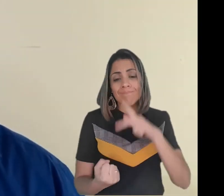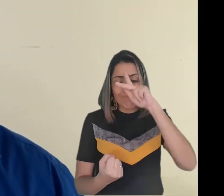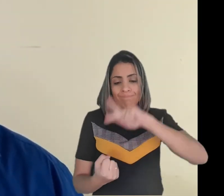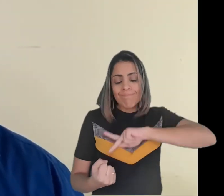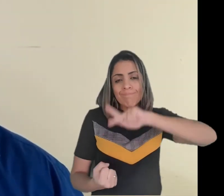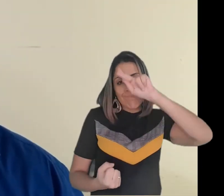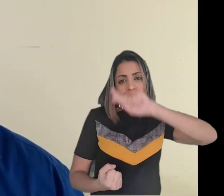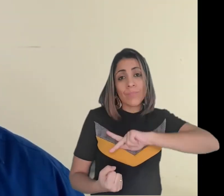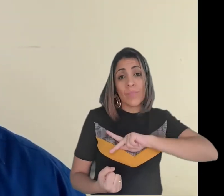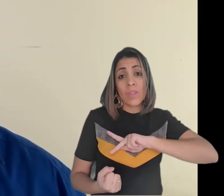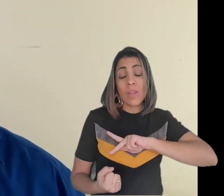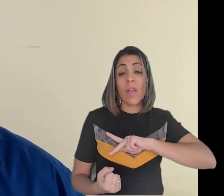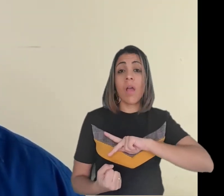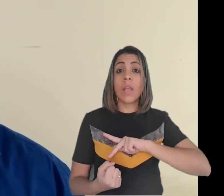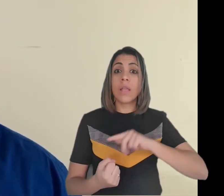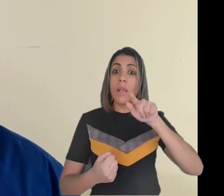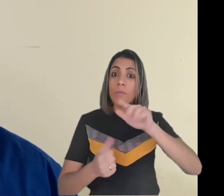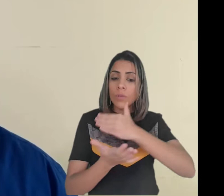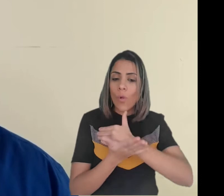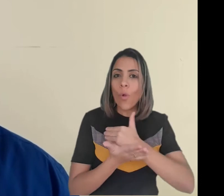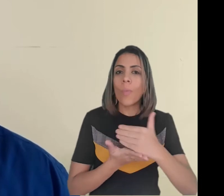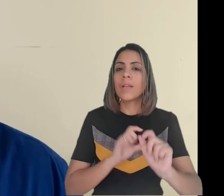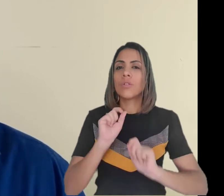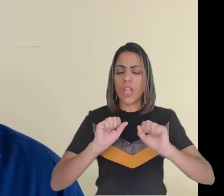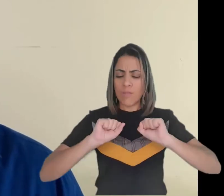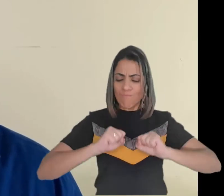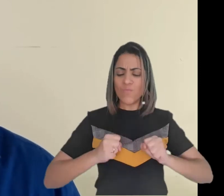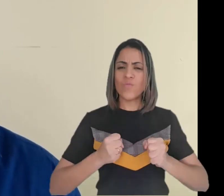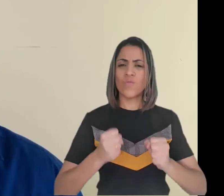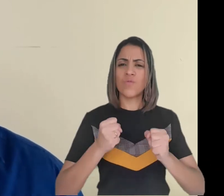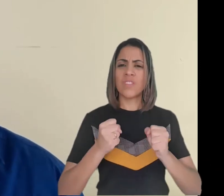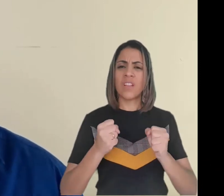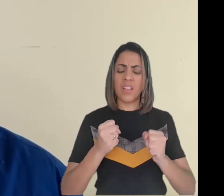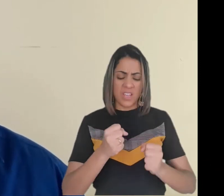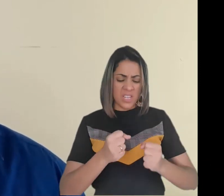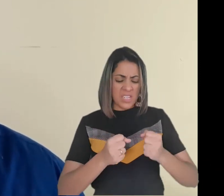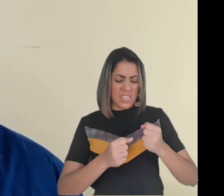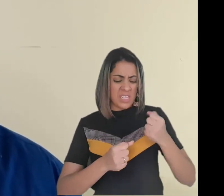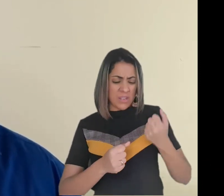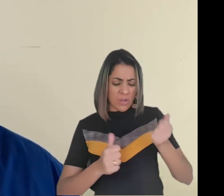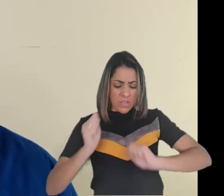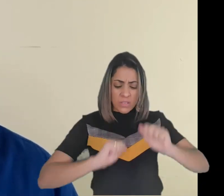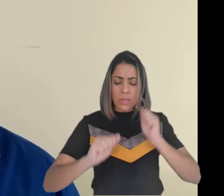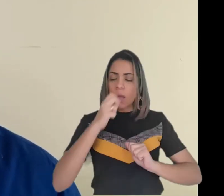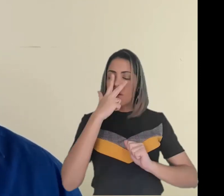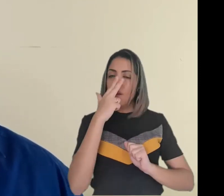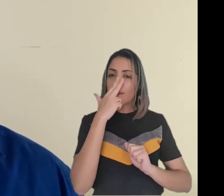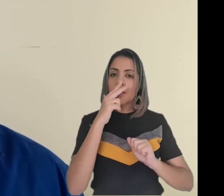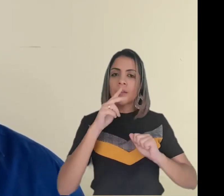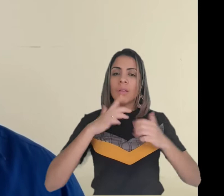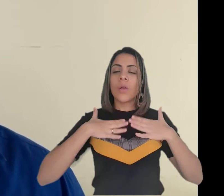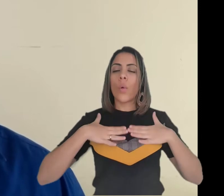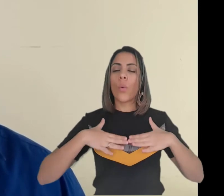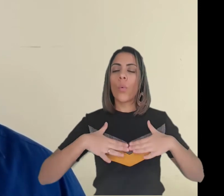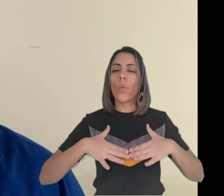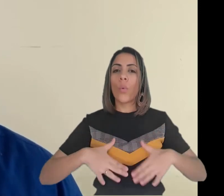E a partir dessa aceitação, a luta contra a ansiedade cessa. Então, há uma grande economia